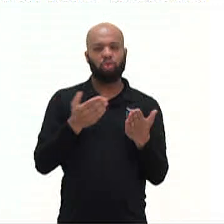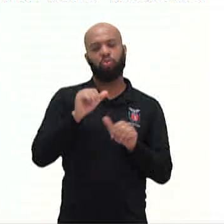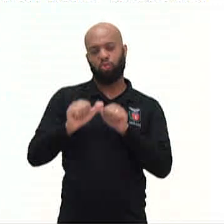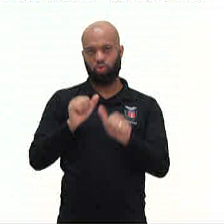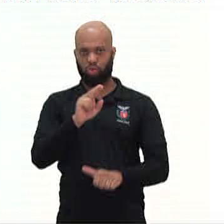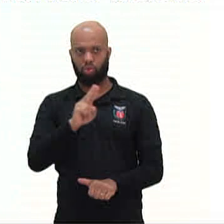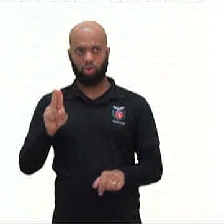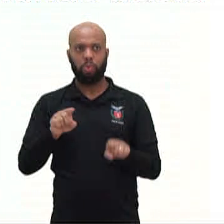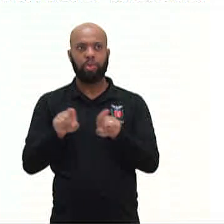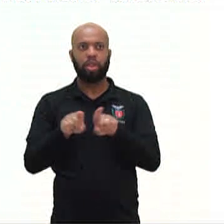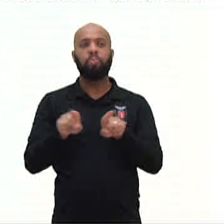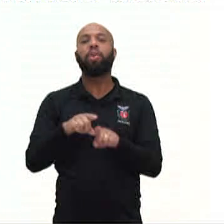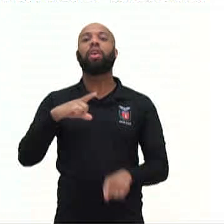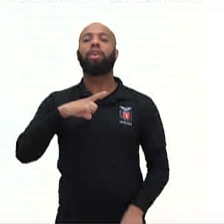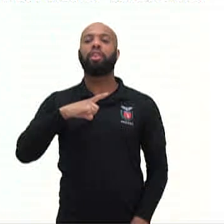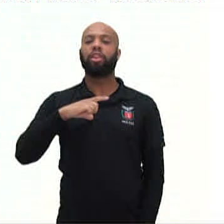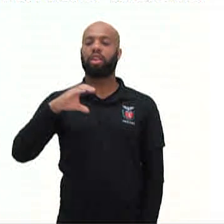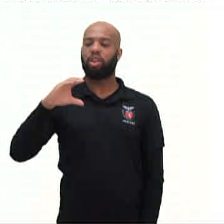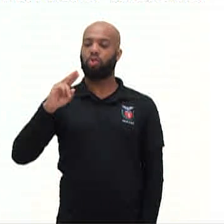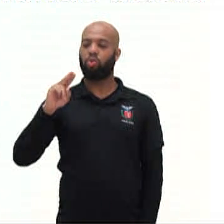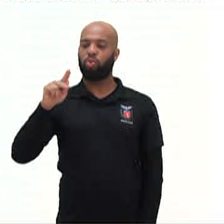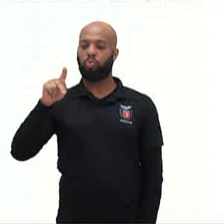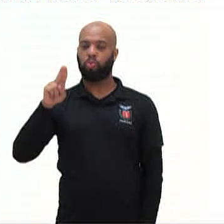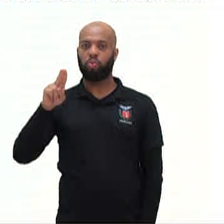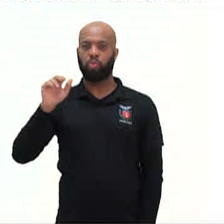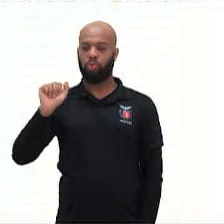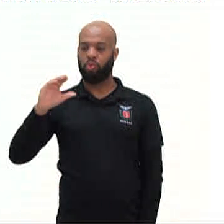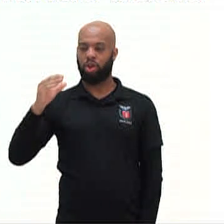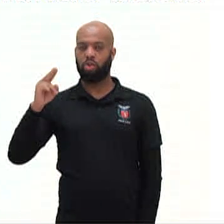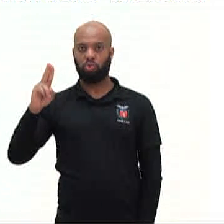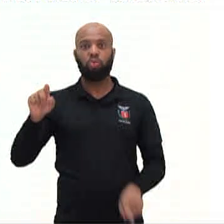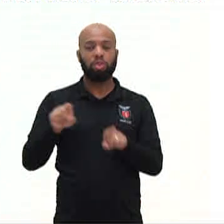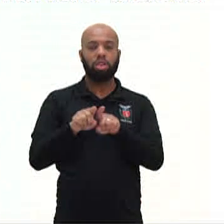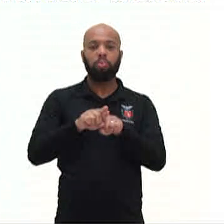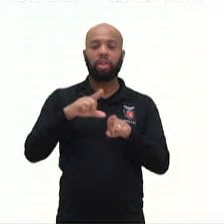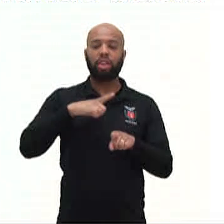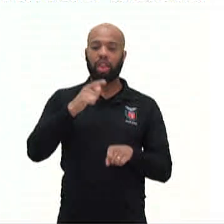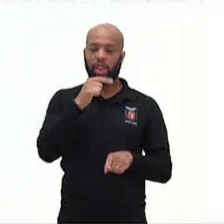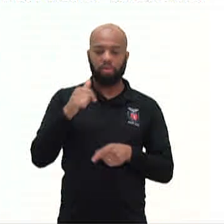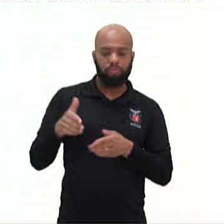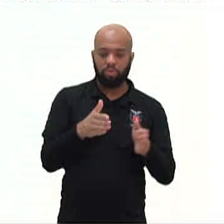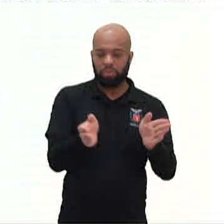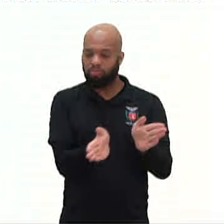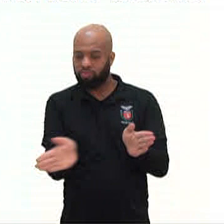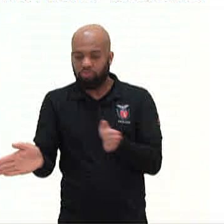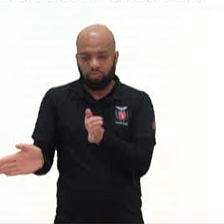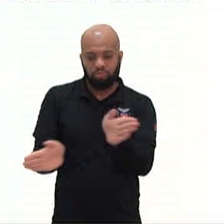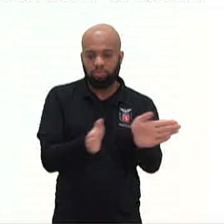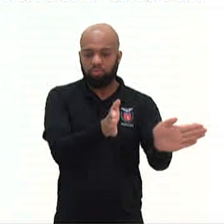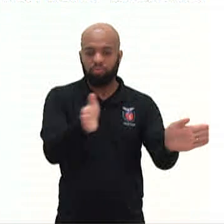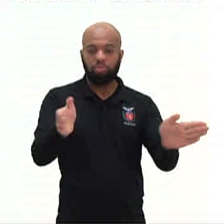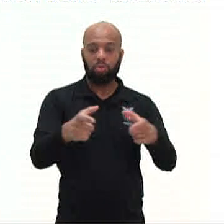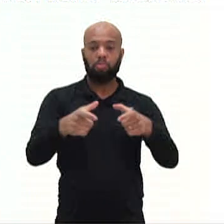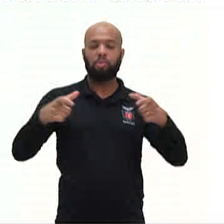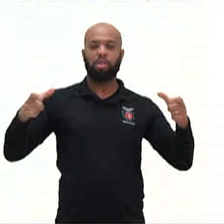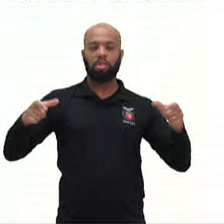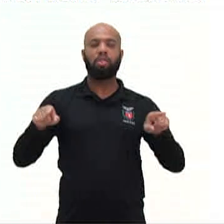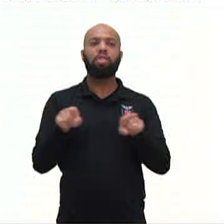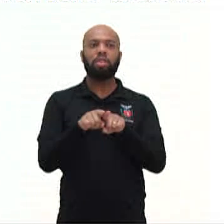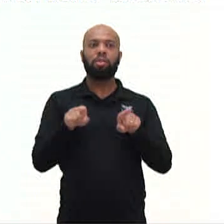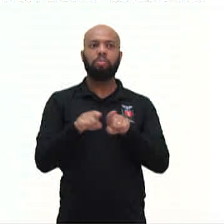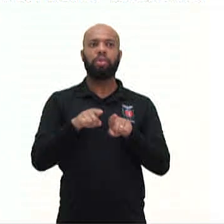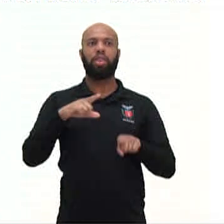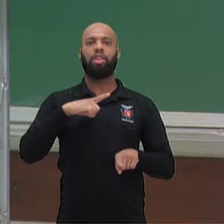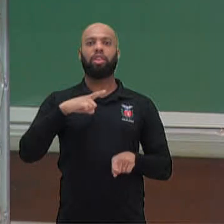cupuaçu. Possui a maior bacia hidrográfica do mundo, a bacia amazônica. E aí nós temos um problema relacionado à biopirataria, né? Então